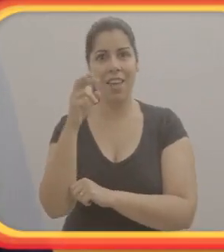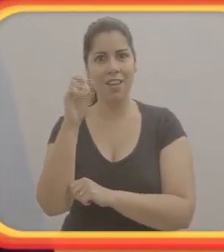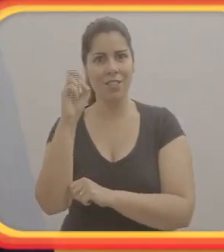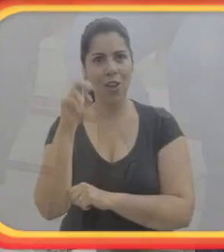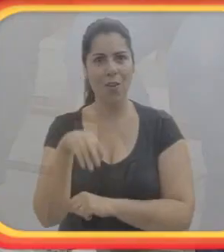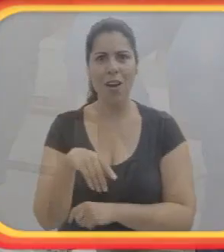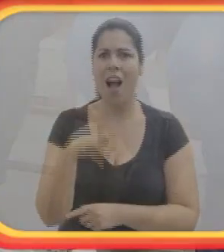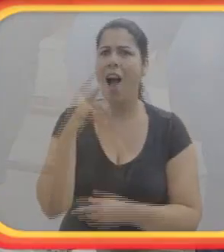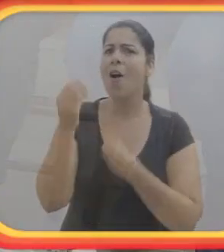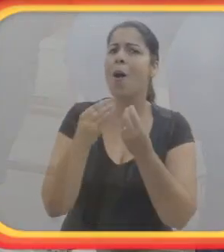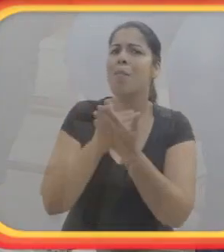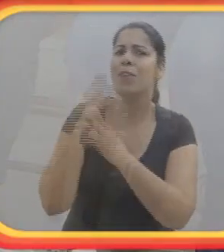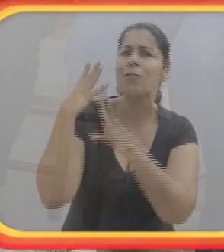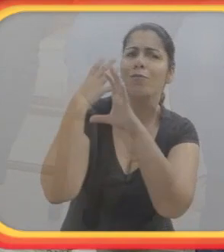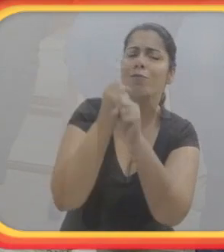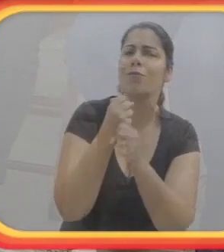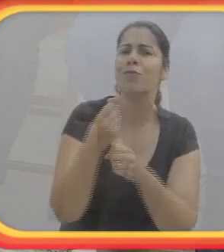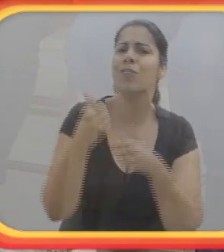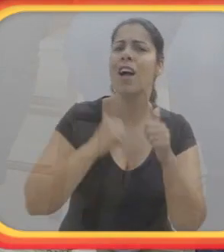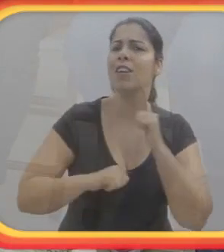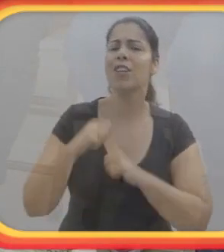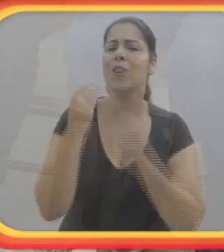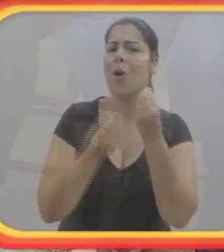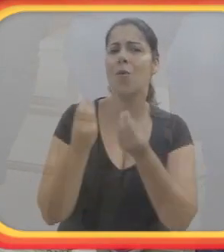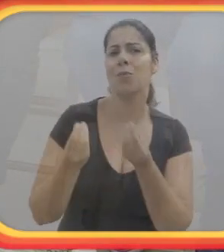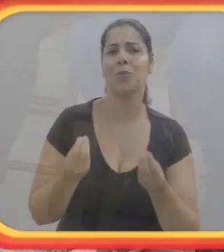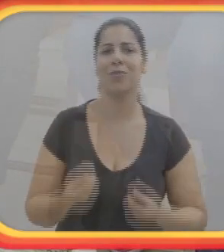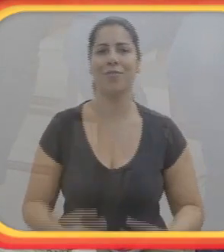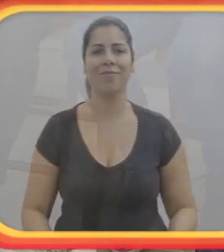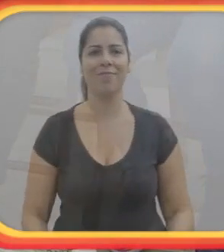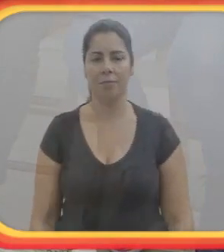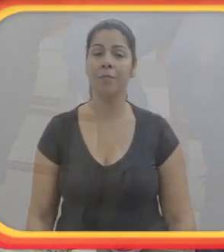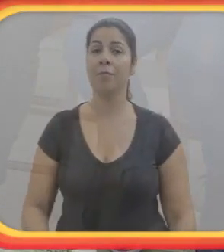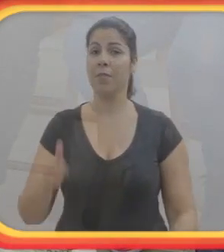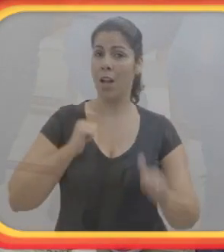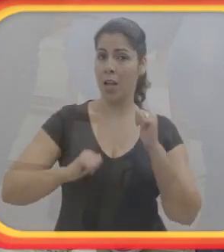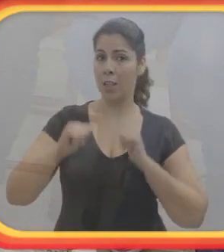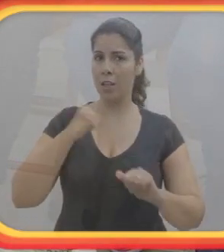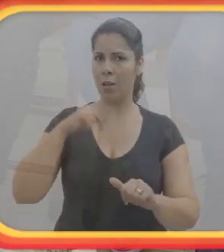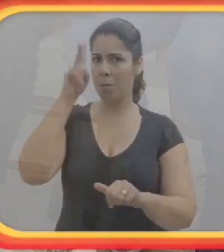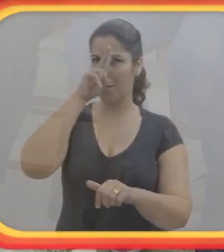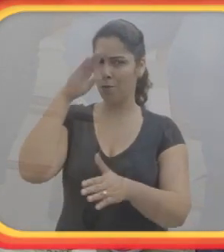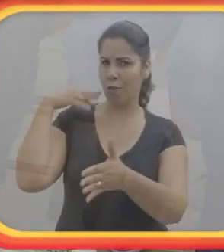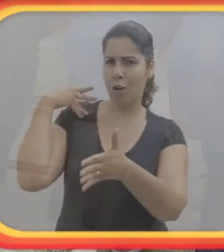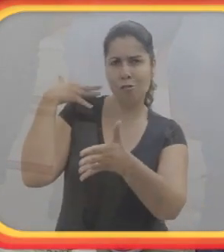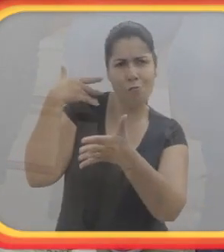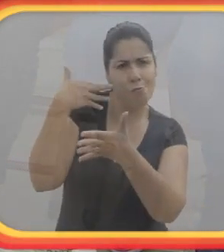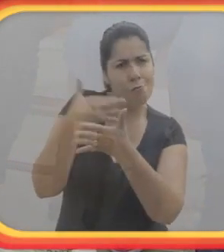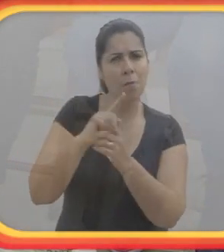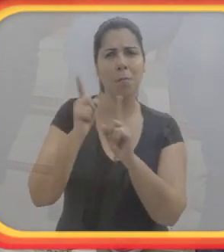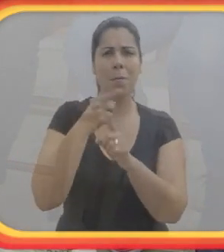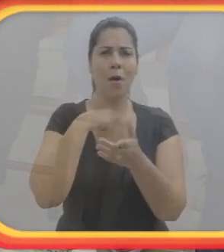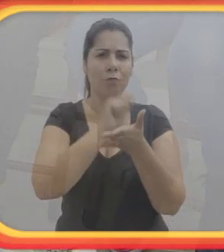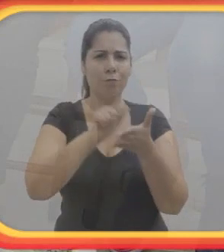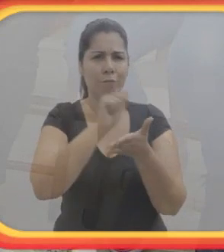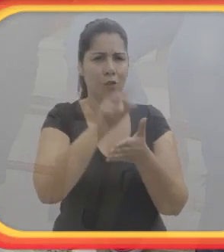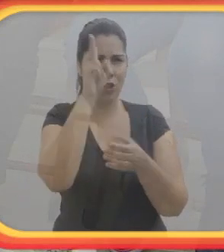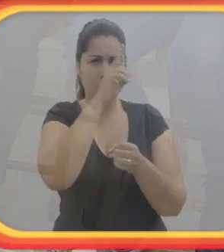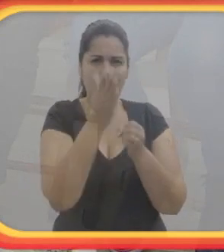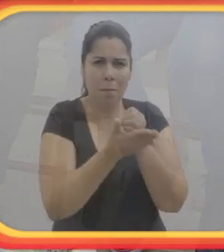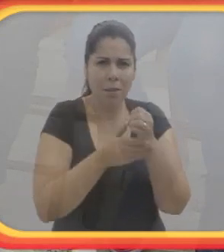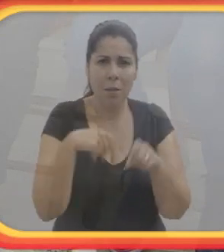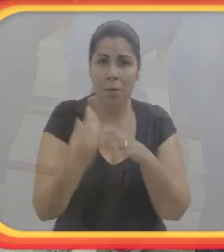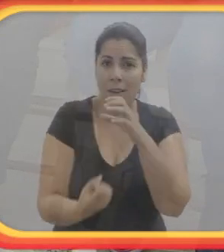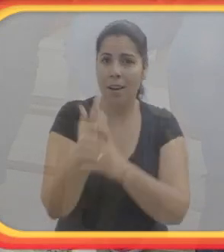trajetória artística? A minha trajetória artística primeiro escrever uma historinha básica, depois criar